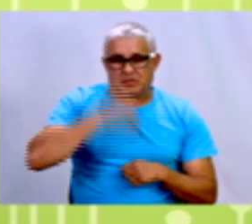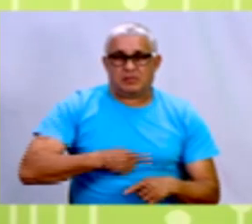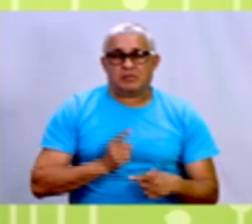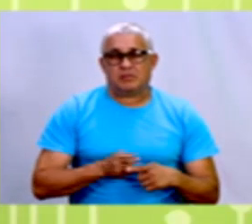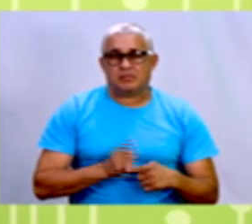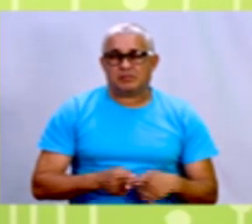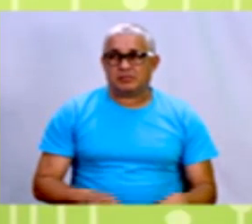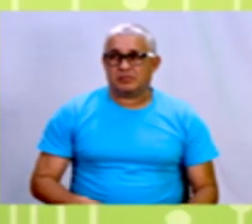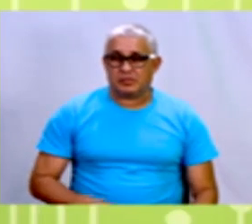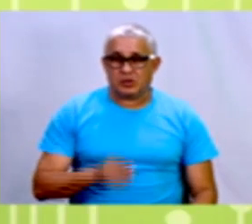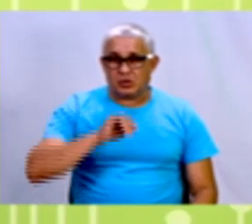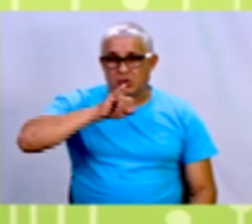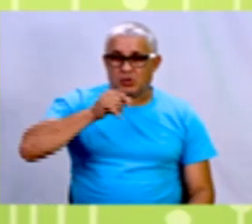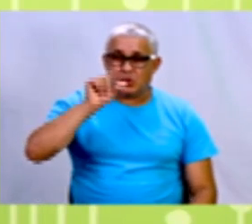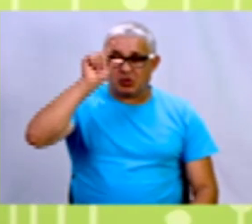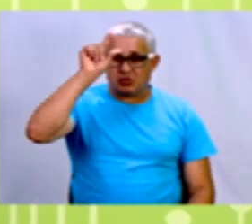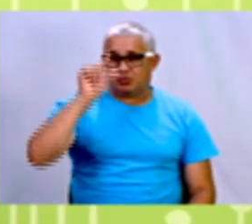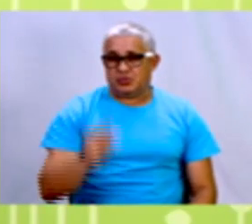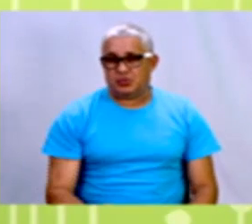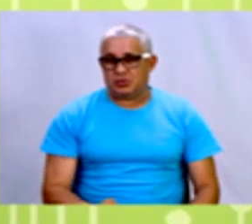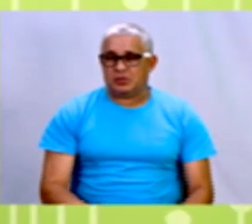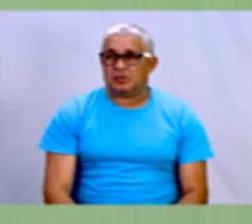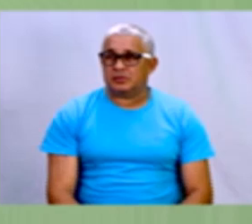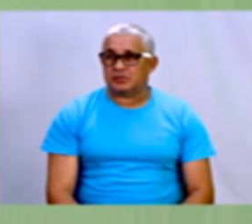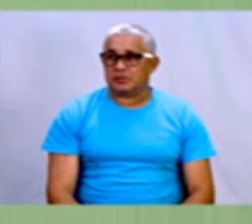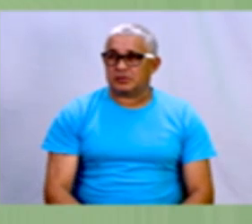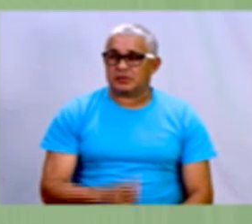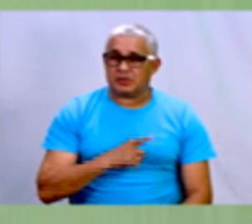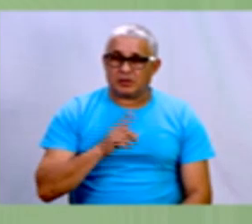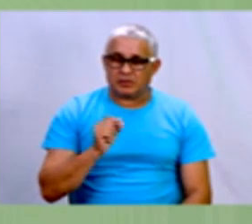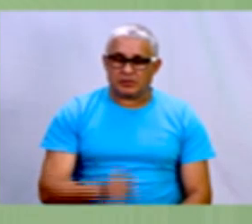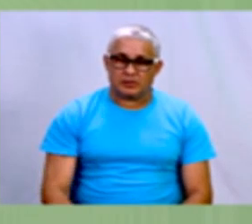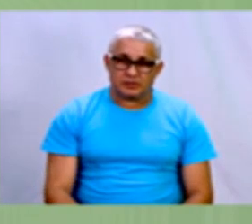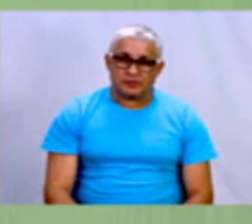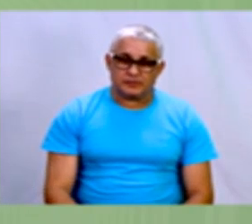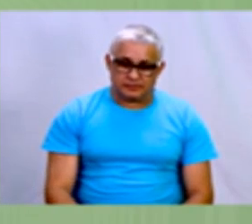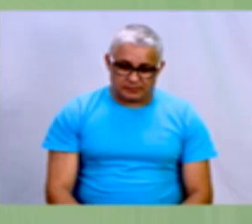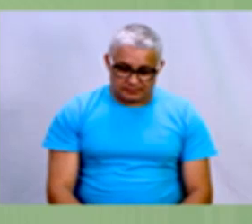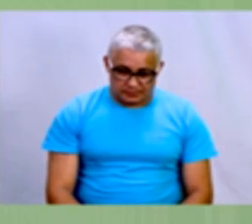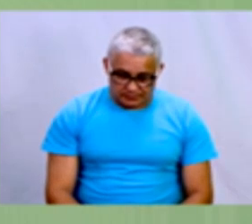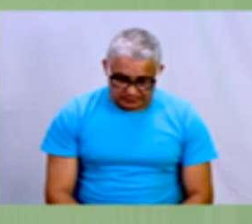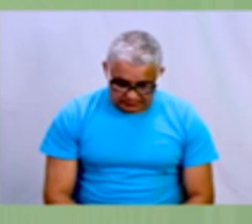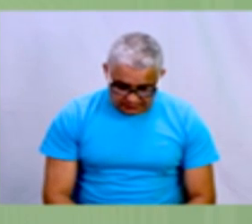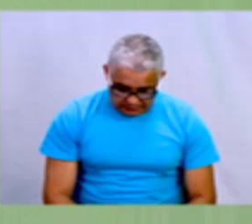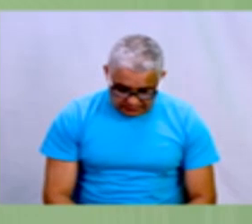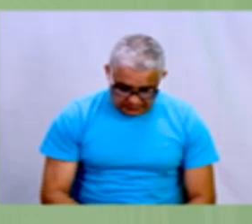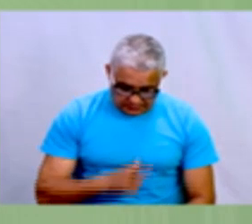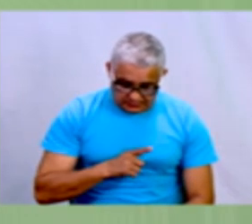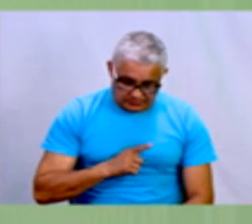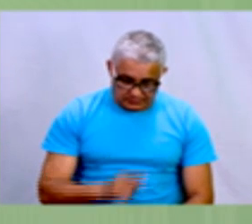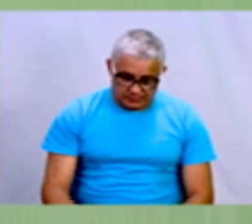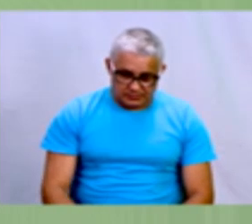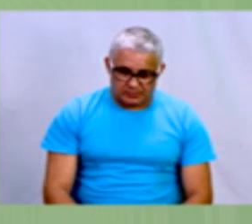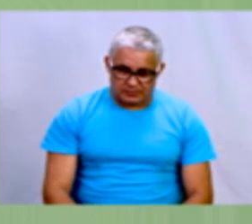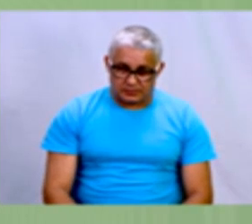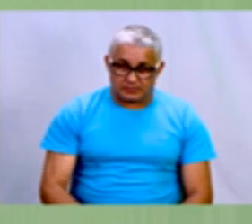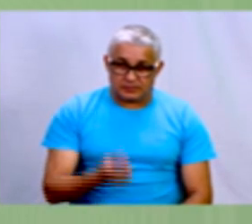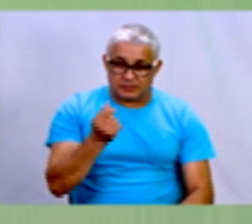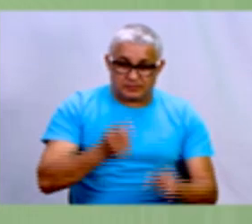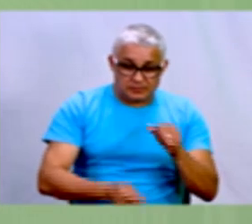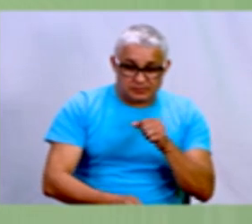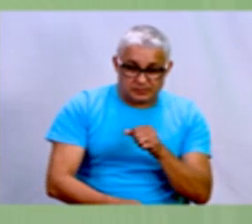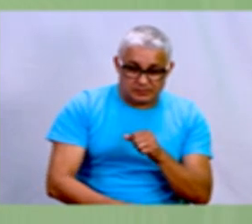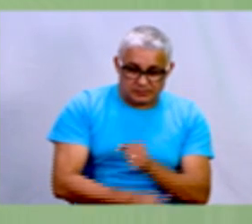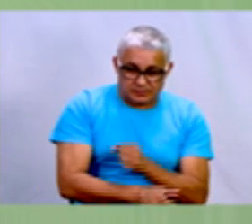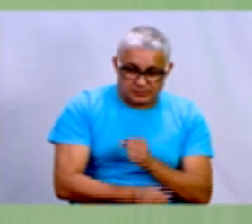acabam achando muito baixo, tá? Aí a gente tem aqui, considerando que uma alternativa de investimento